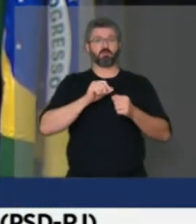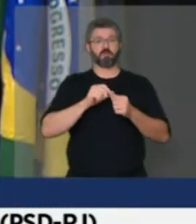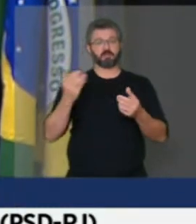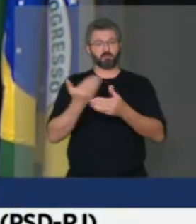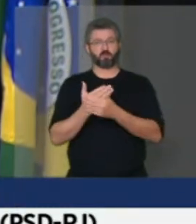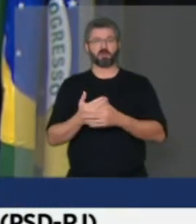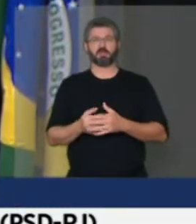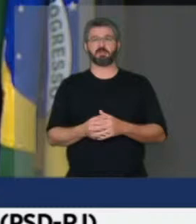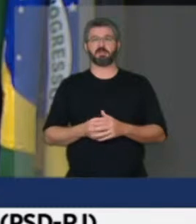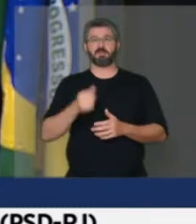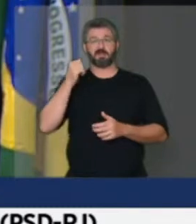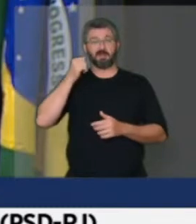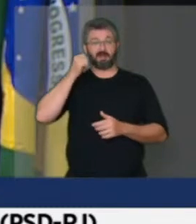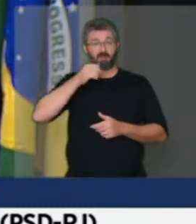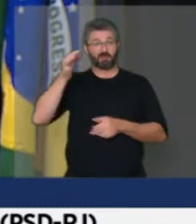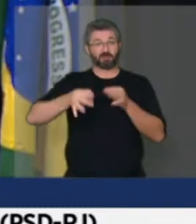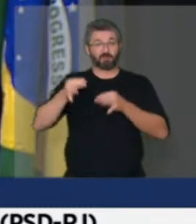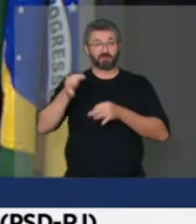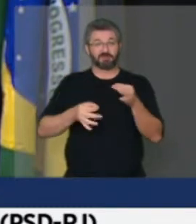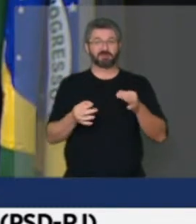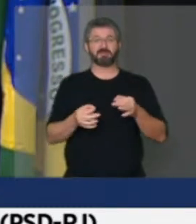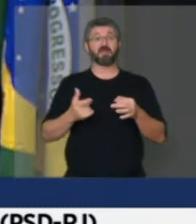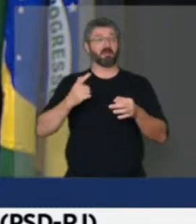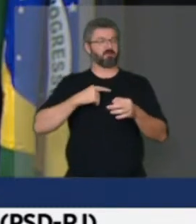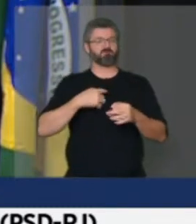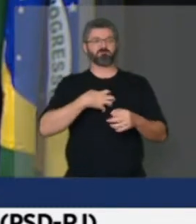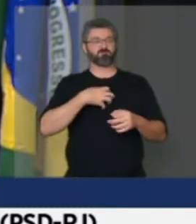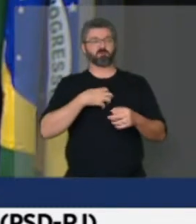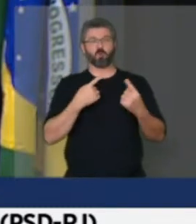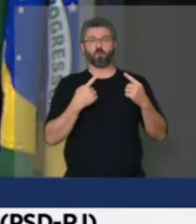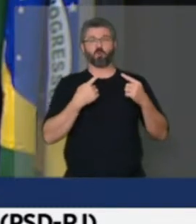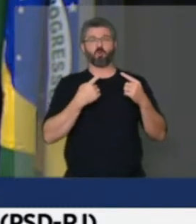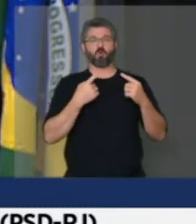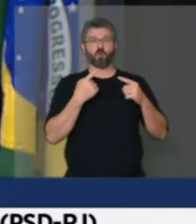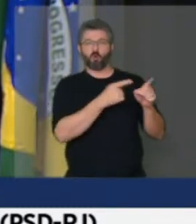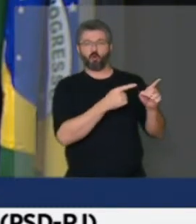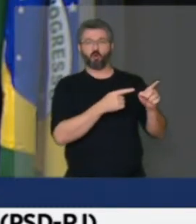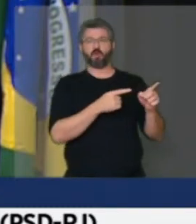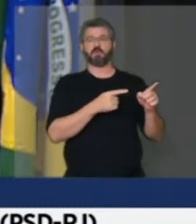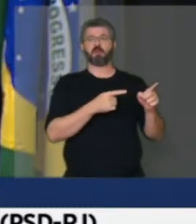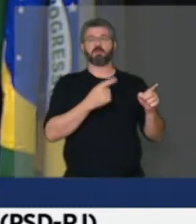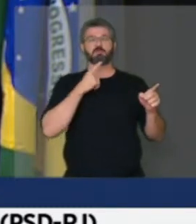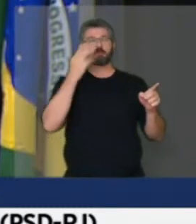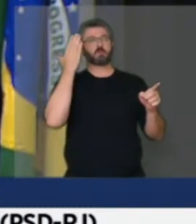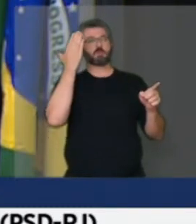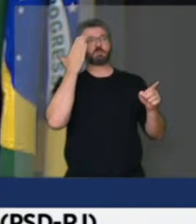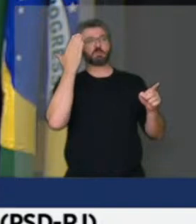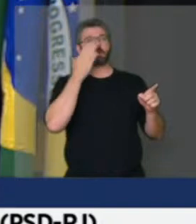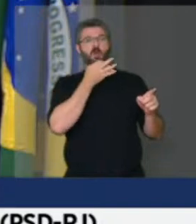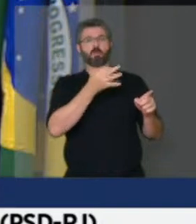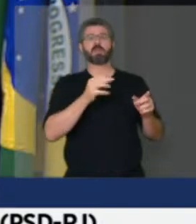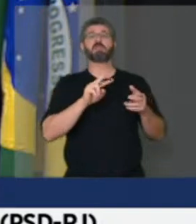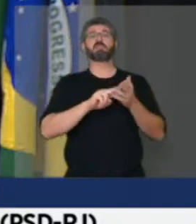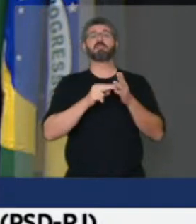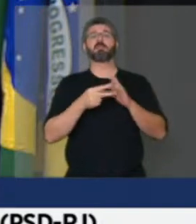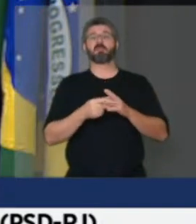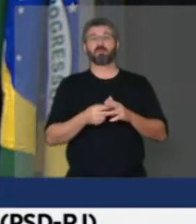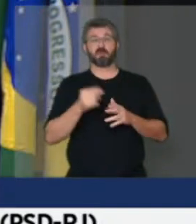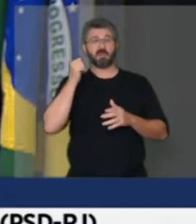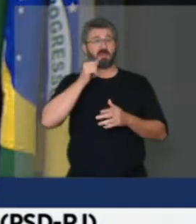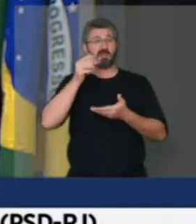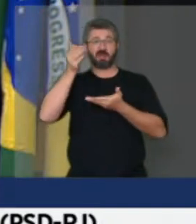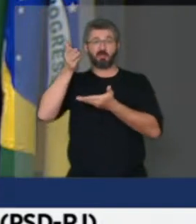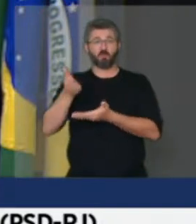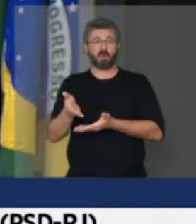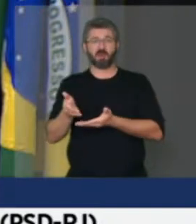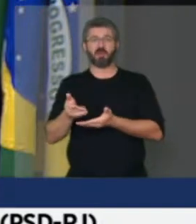processo. A juíza do caso tem contra ela uma arguição de suspeição. Isso quer dizer o quê? Que essa juíza não